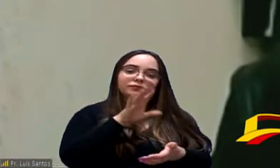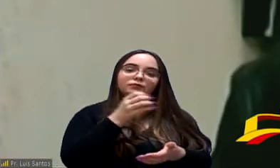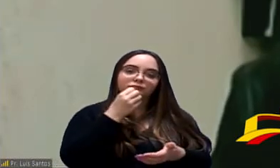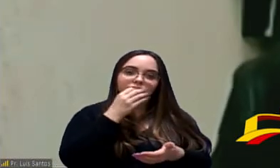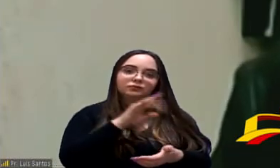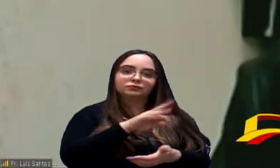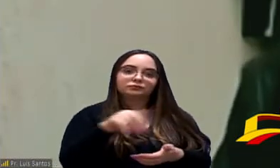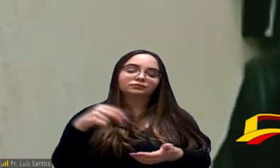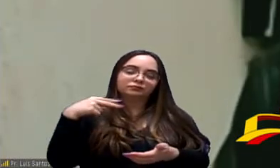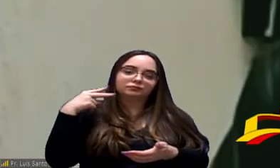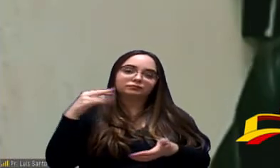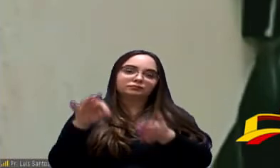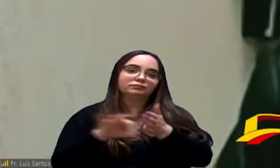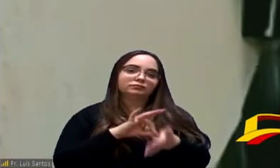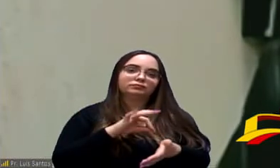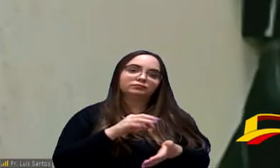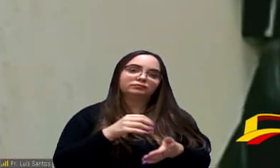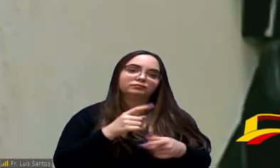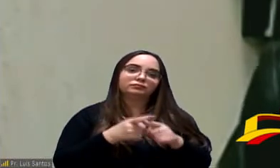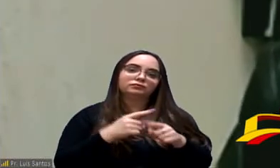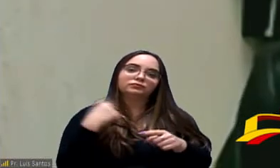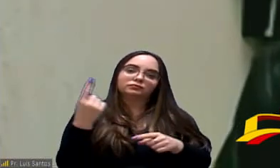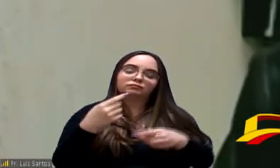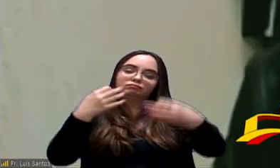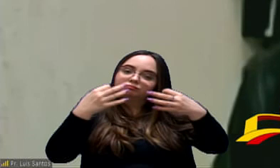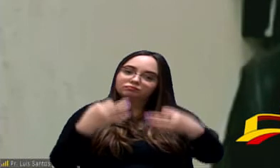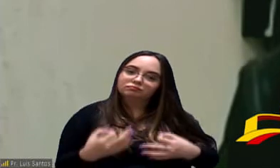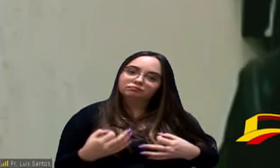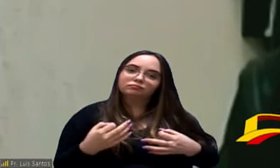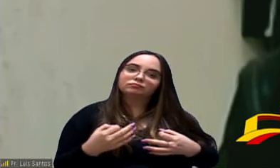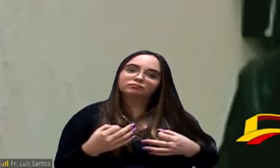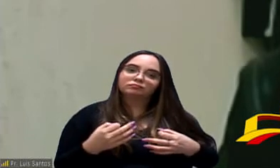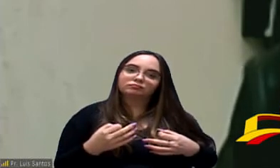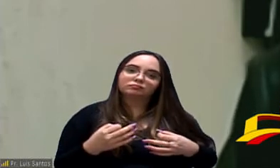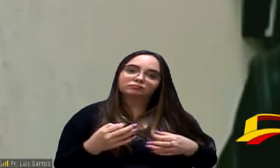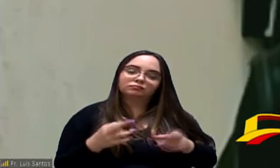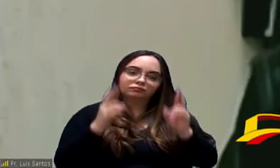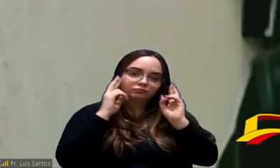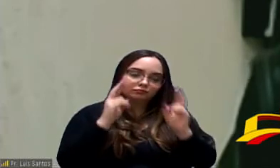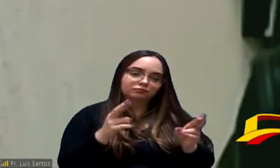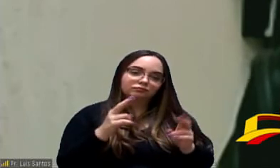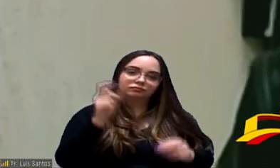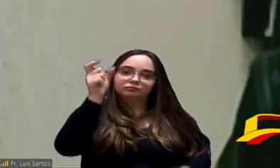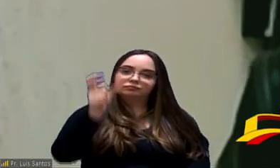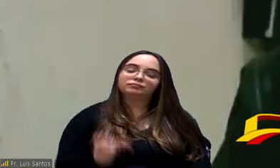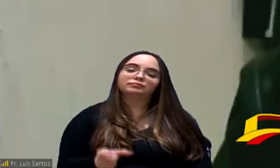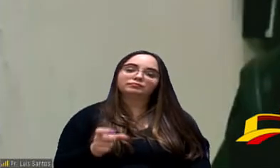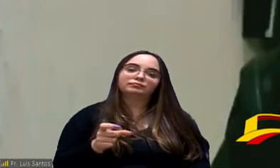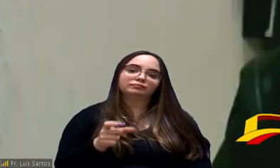vereadores assinam também, para nós honrarmos e valorizarmos essa grande defensora,